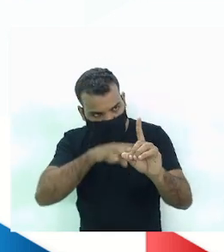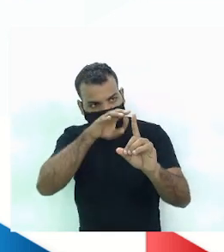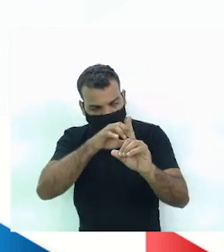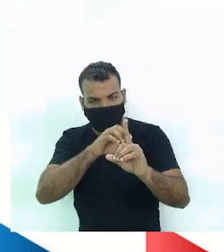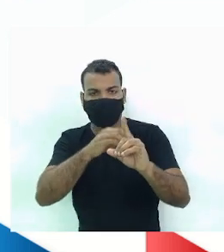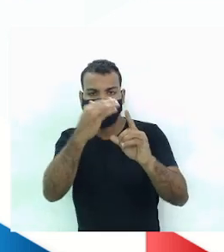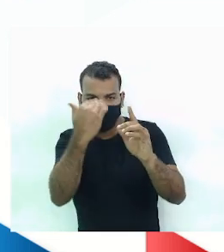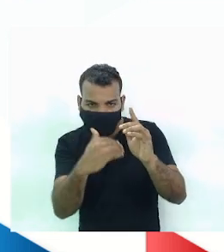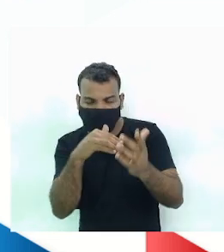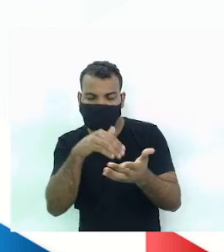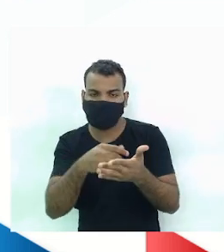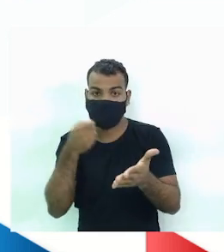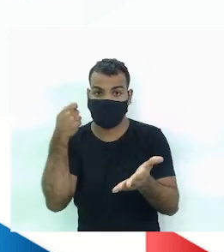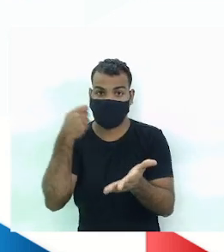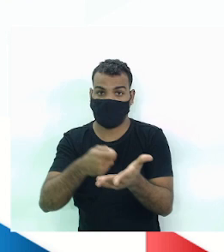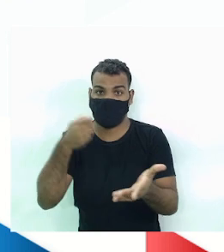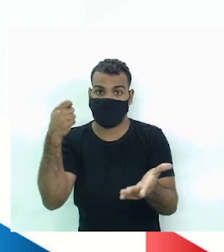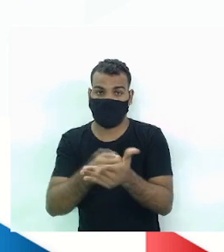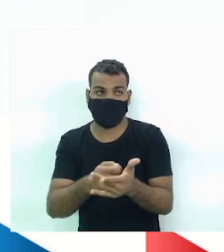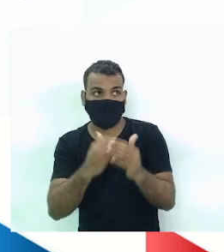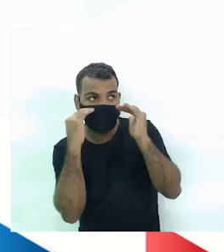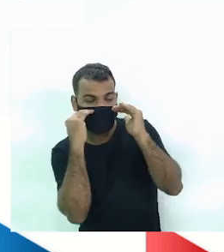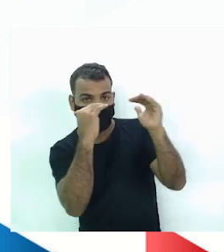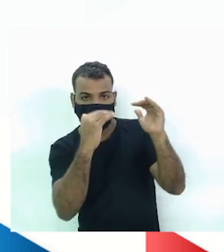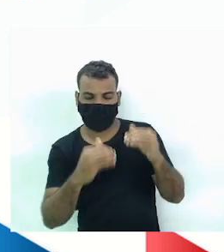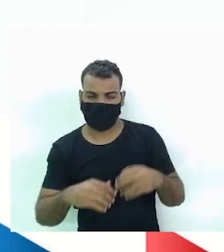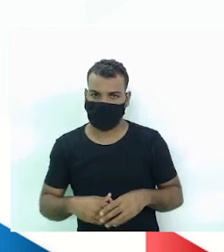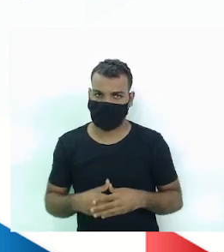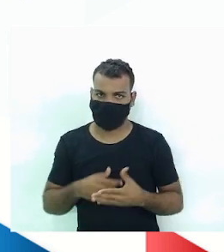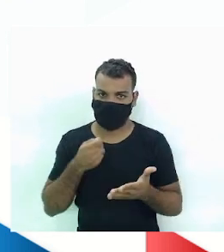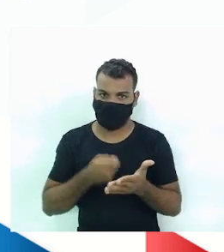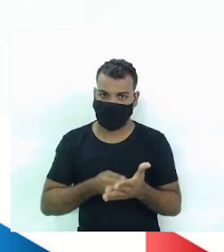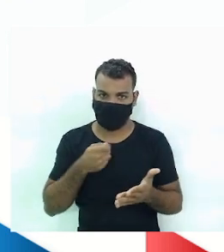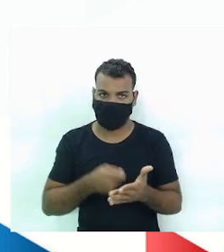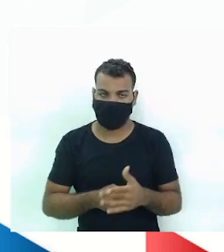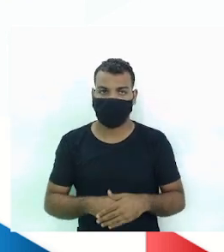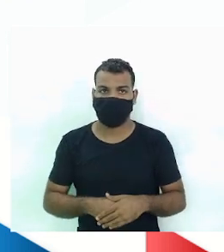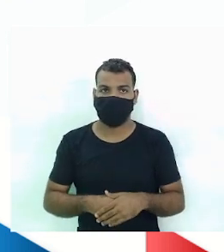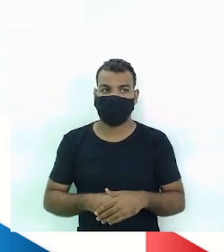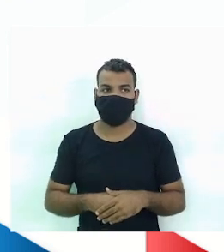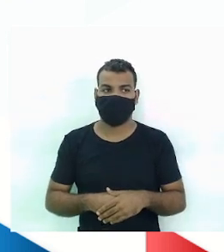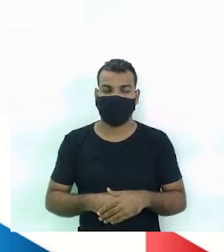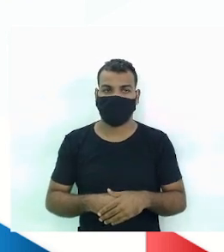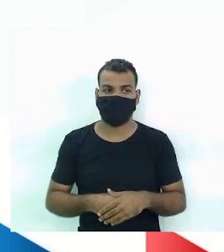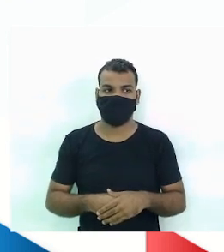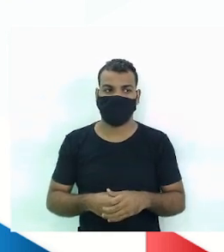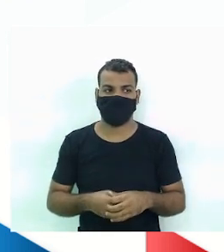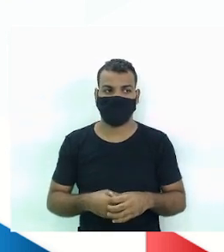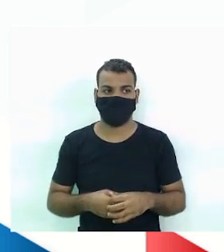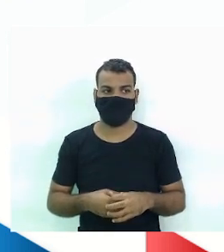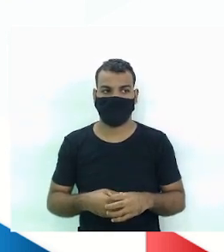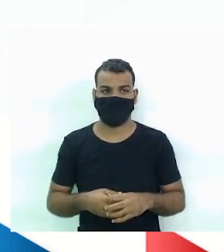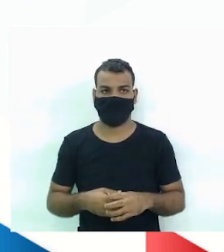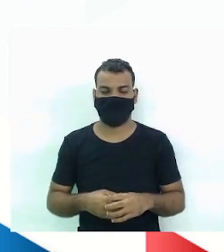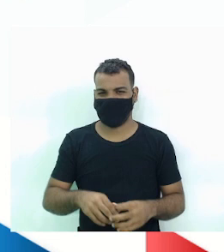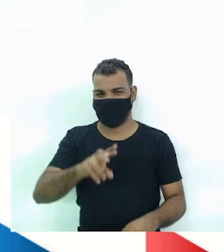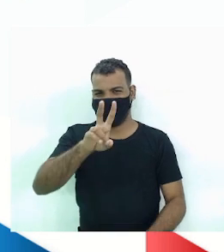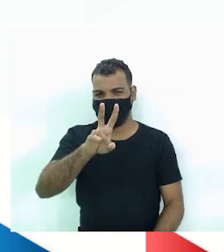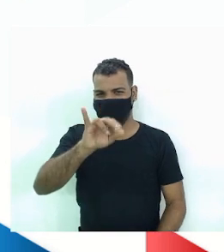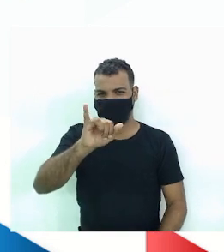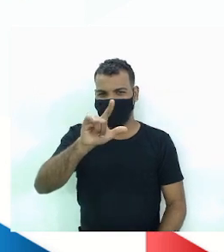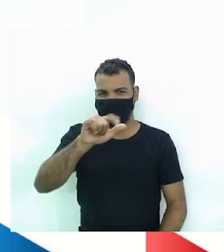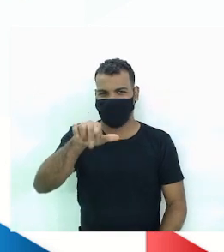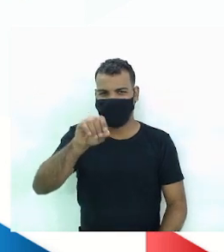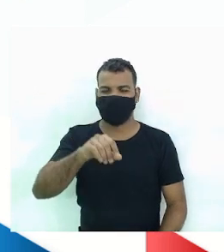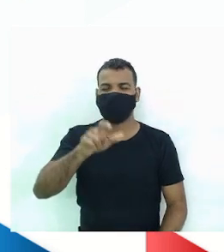os que vão ter a obrigação, a nobreza com o clero, né? E os vilões, não é vilão de